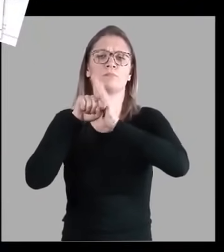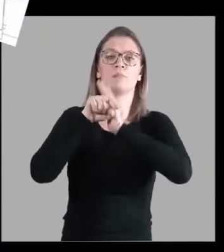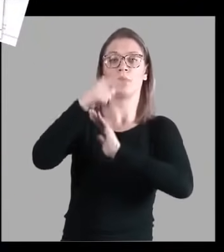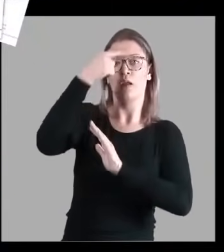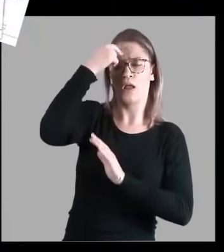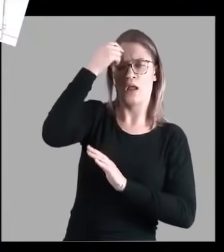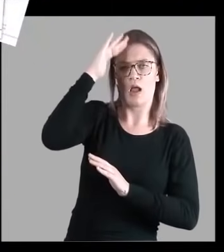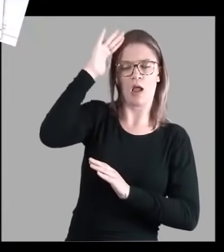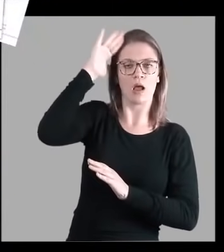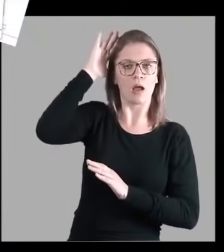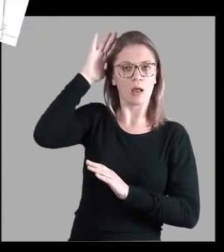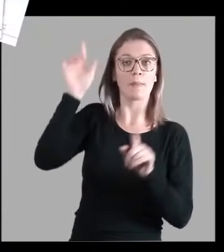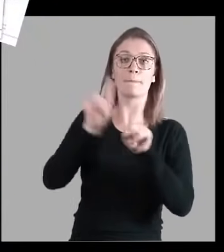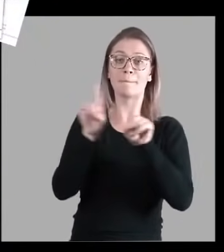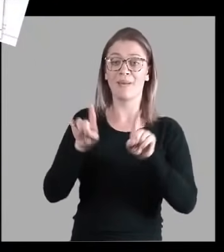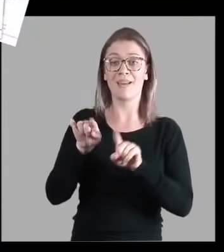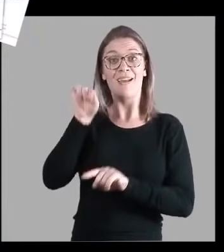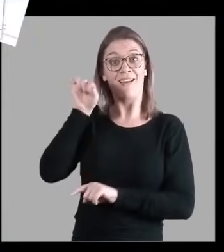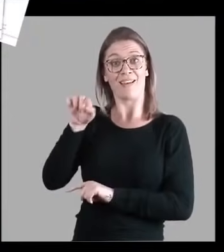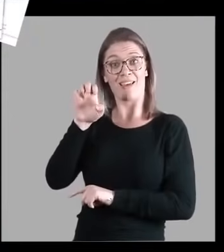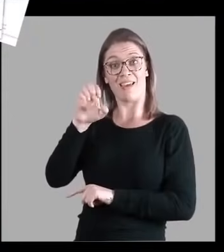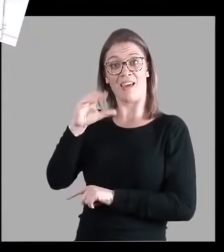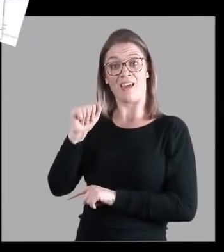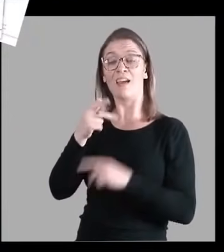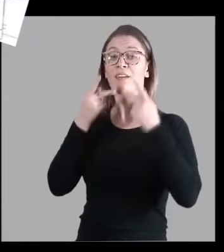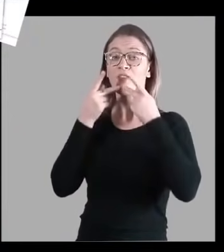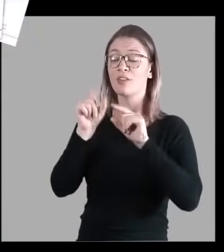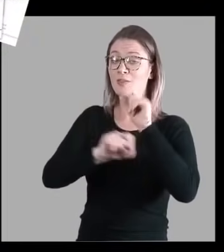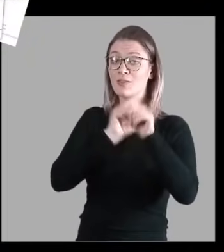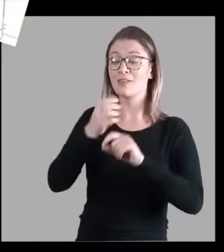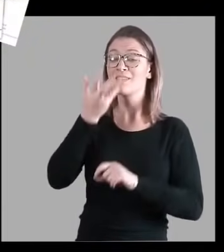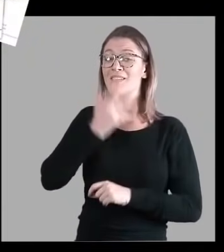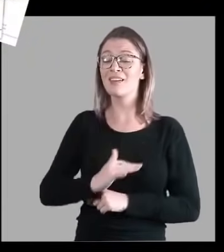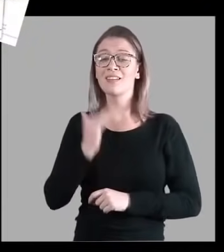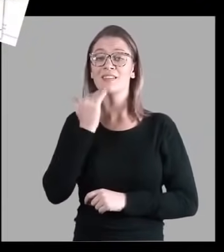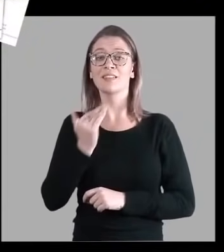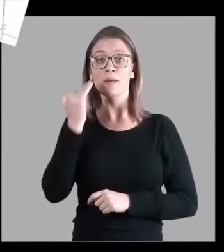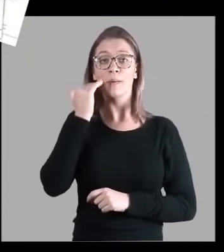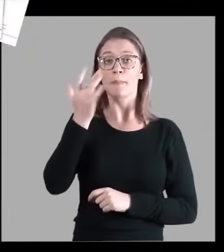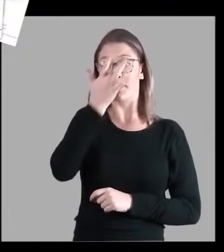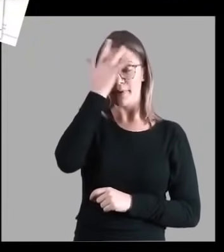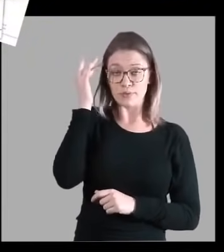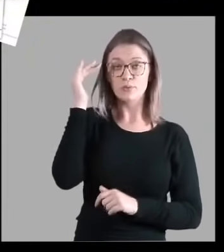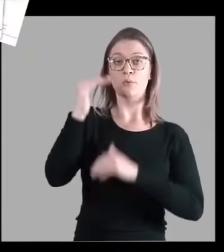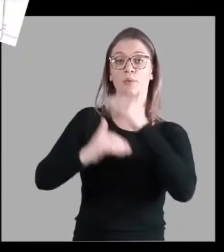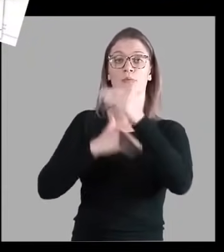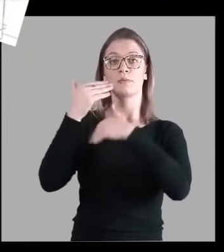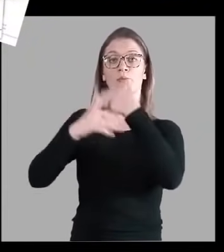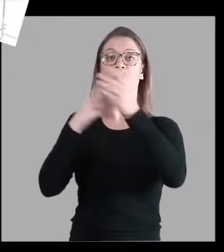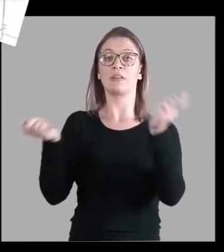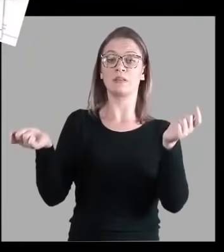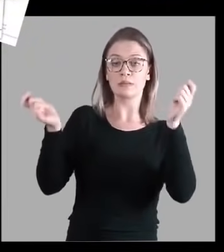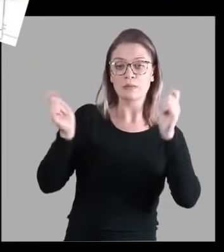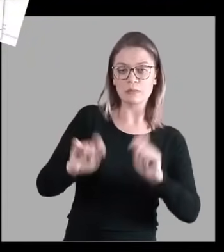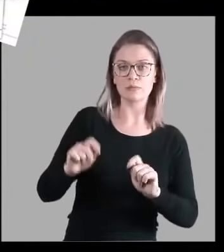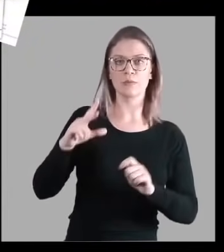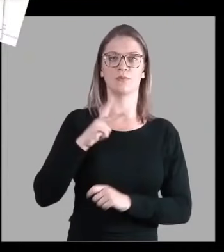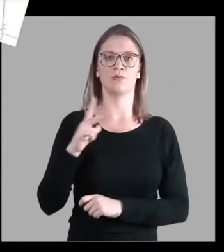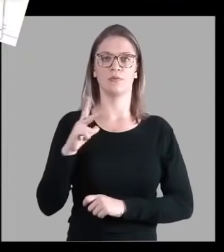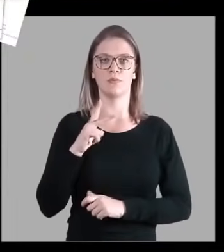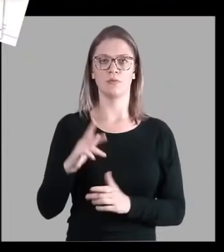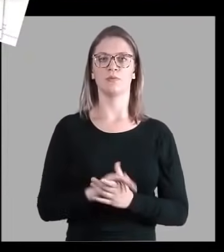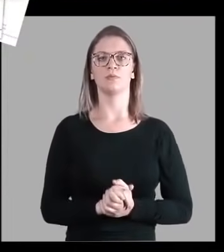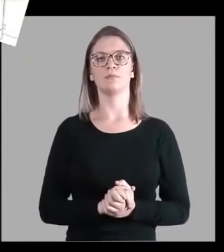superior. Mas aqui, o ECA nos diz que a criança e o adolescente são pessoas em desenvolvimento com condição peculiar.